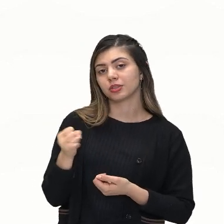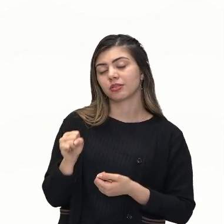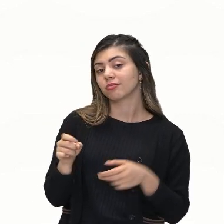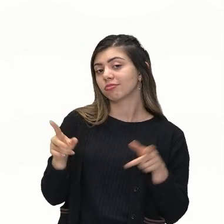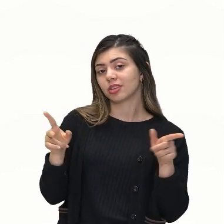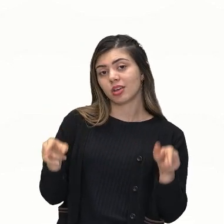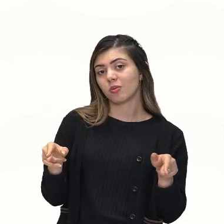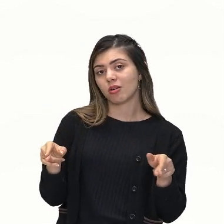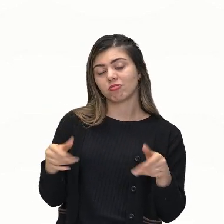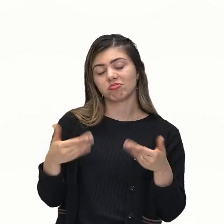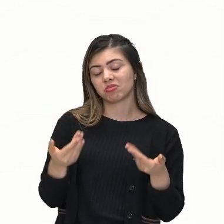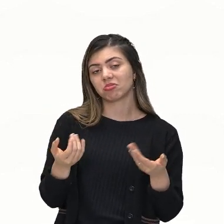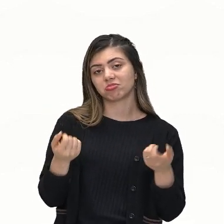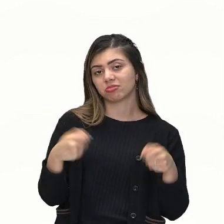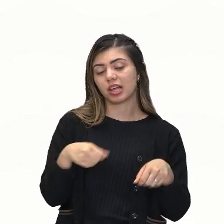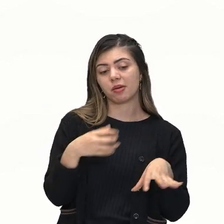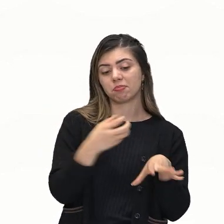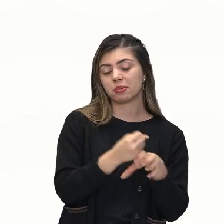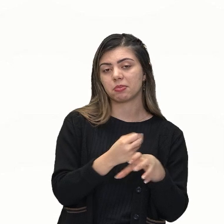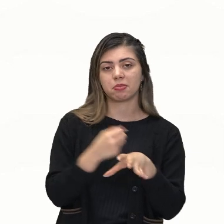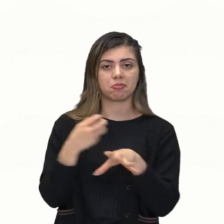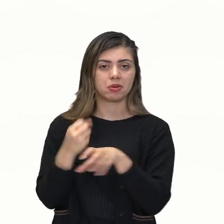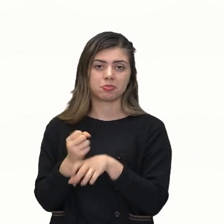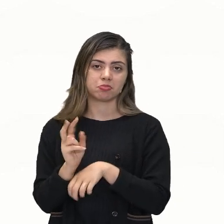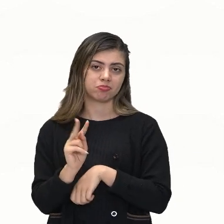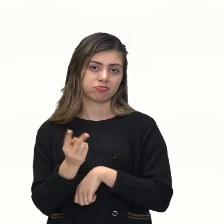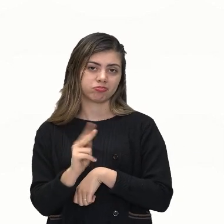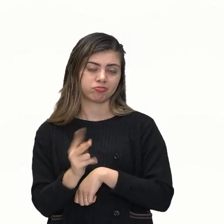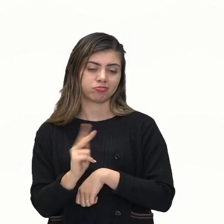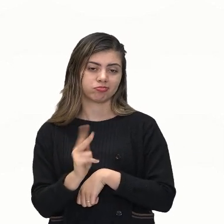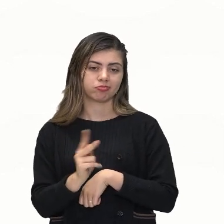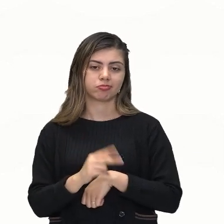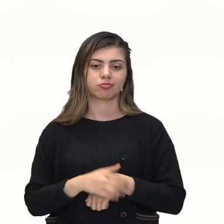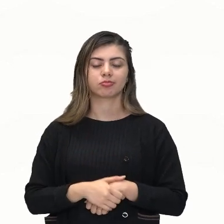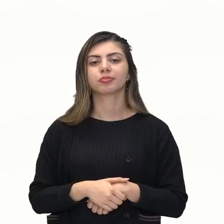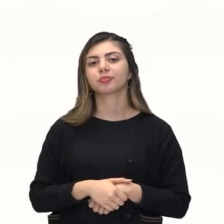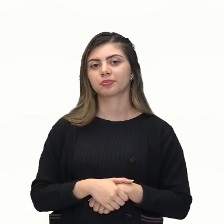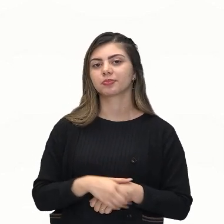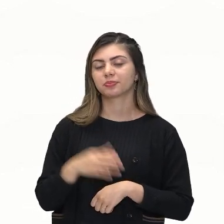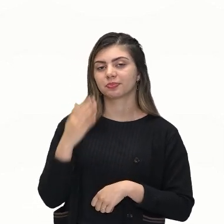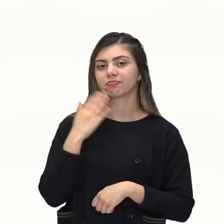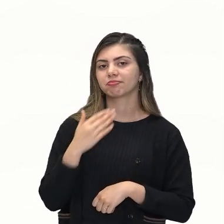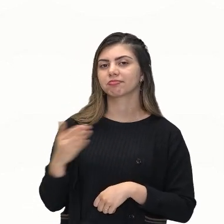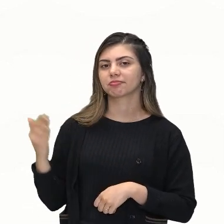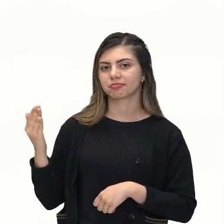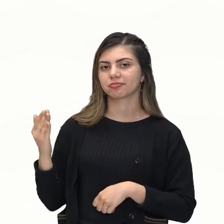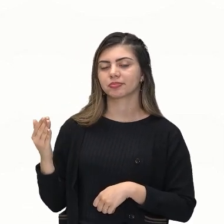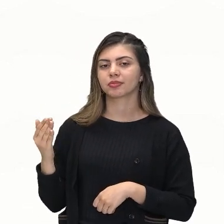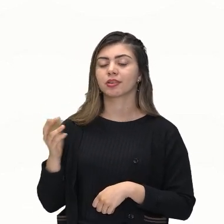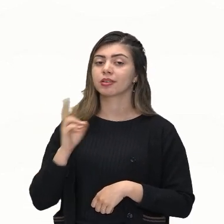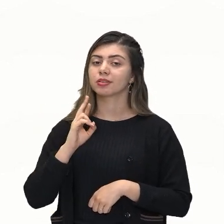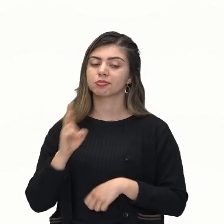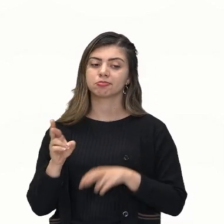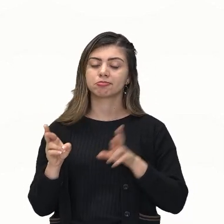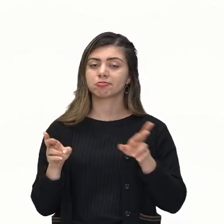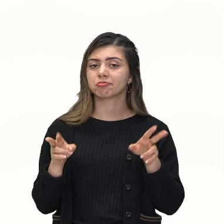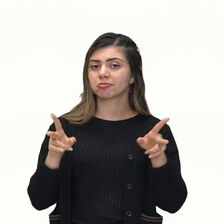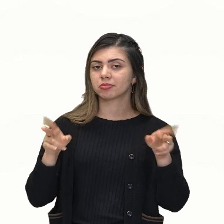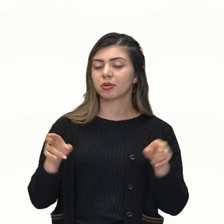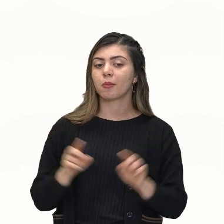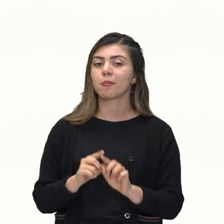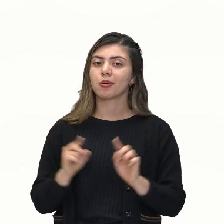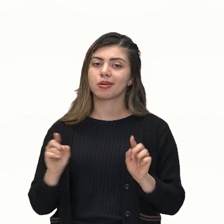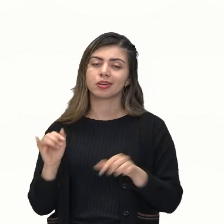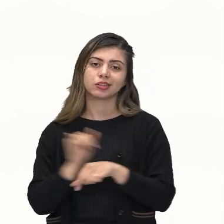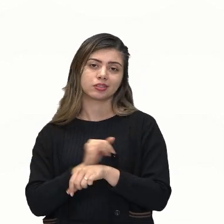8. É a mesma coisa, pessoal. Você vai encontrar o mesmo resultado, só que trabalhando de